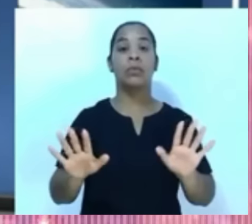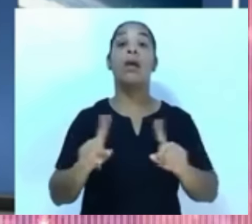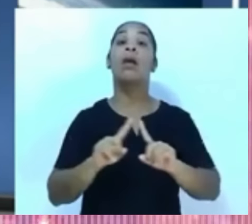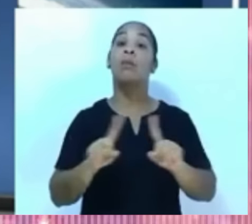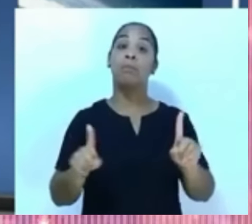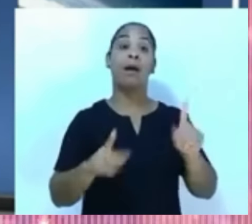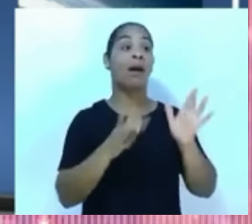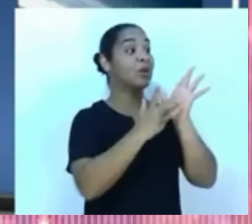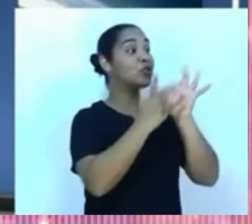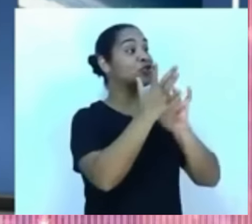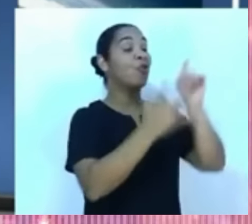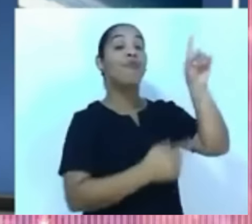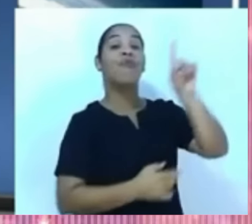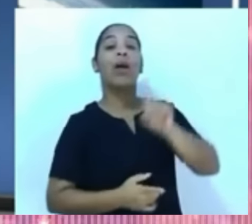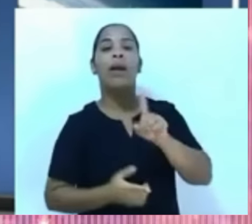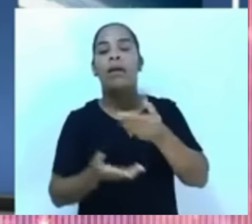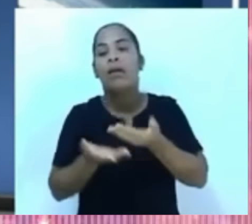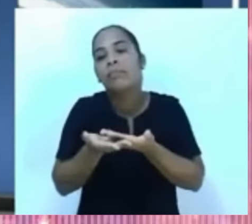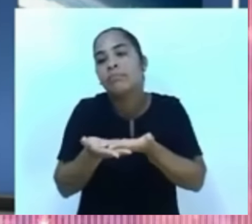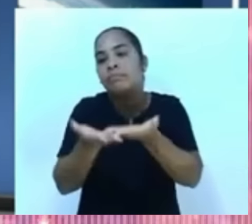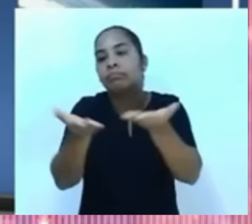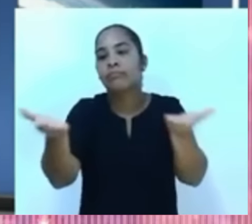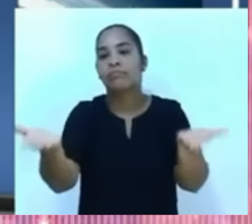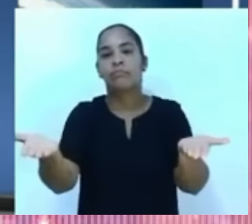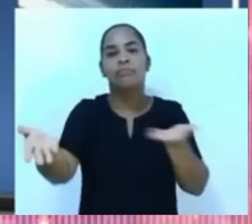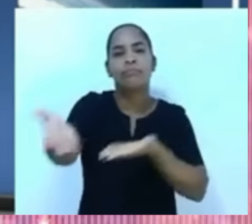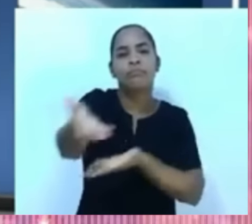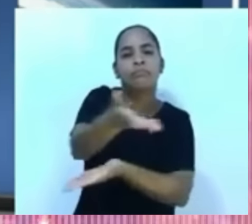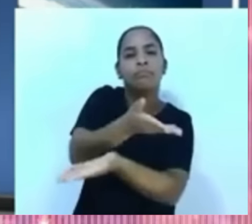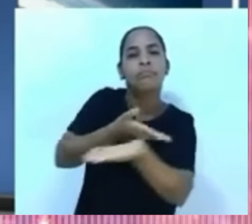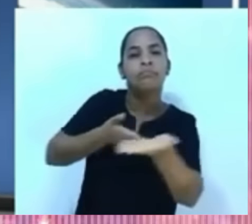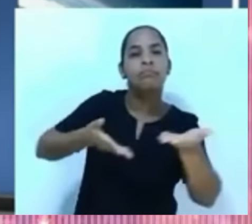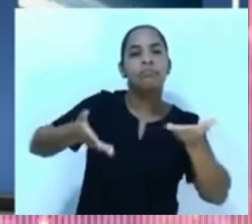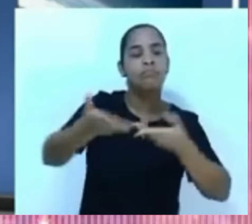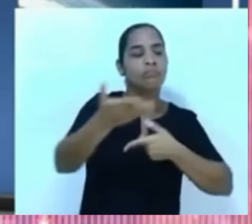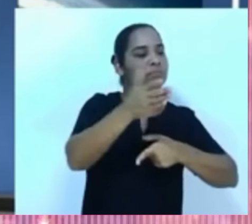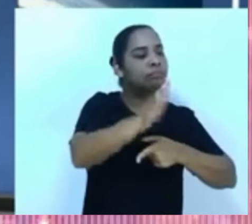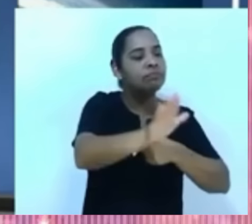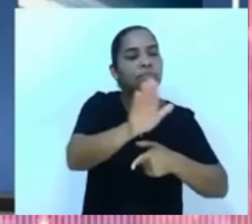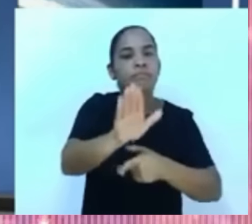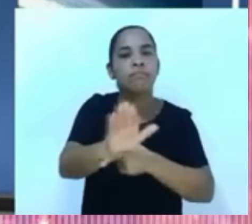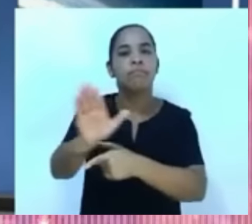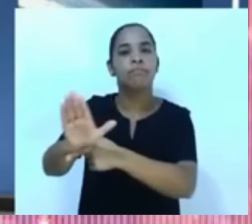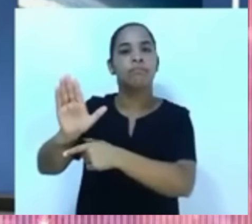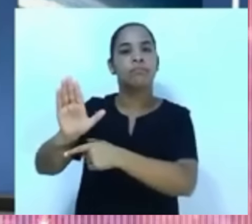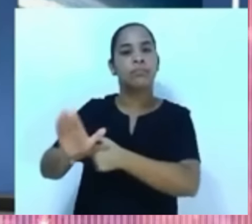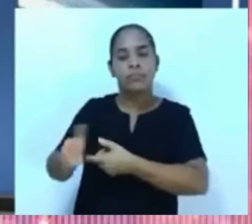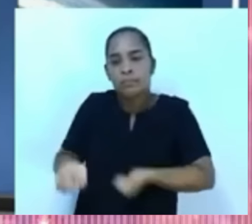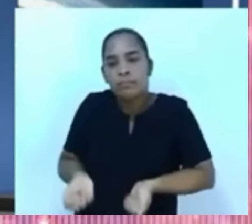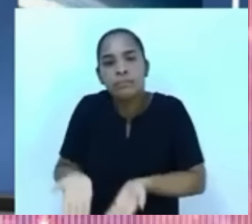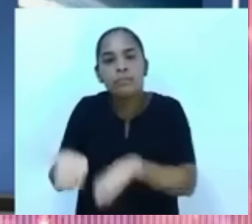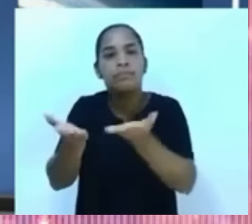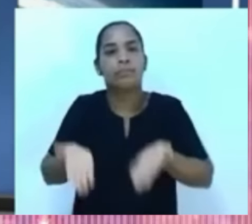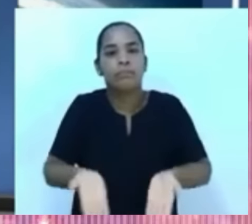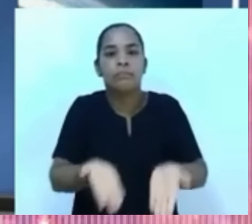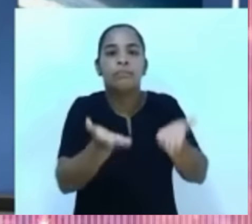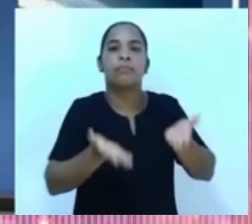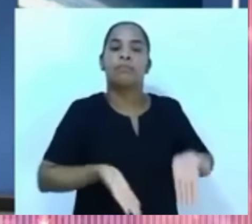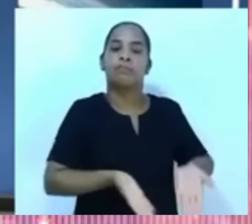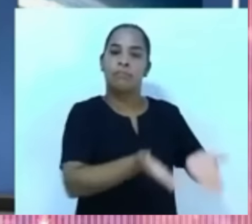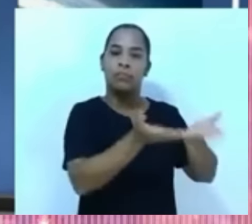compartilhar de conviver de servir de contribuir e de tornar ditosos